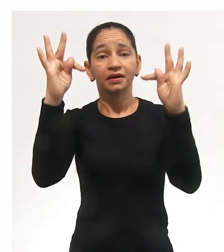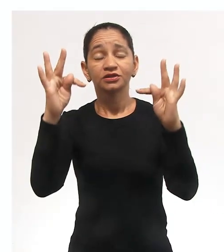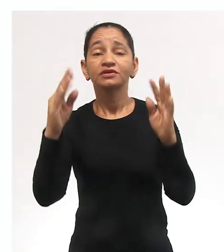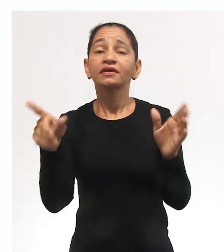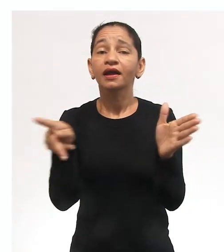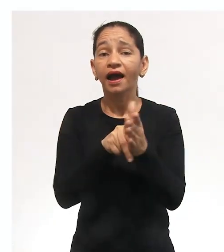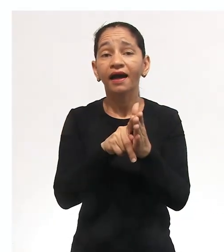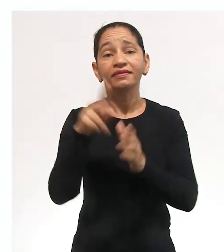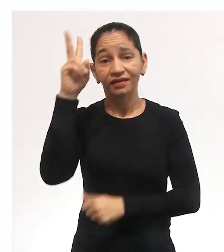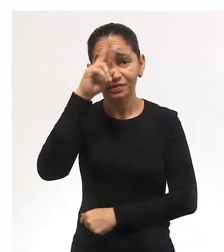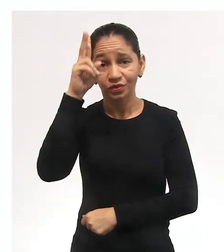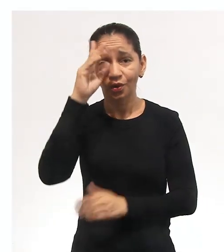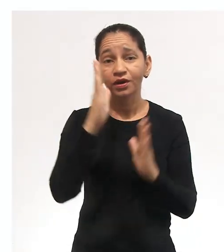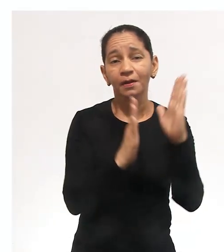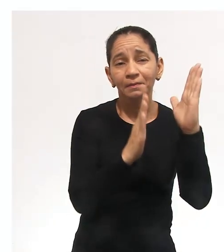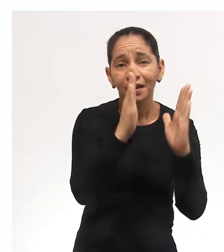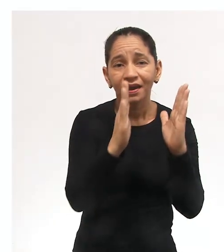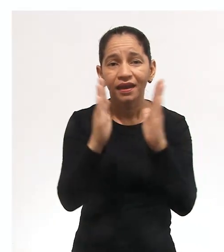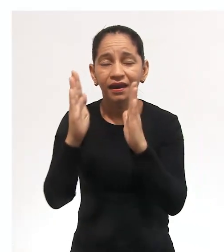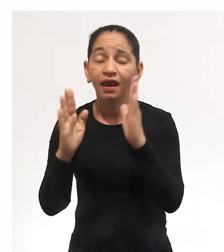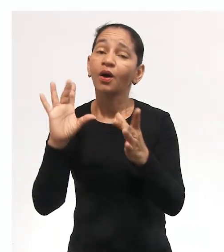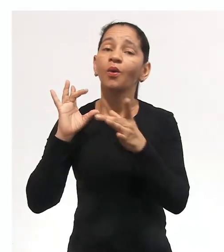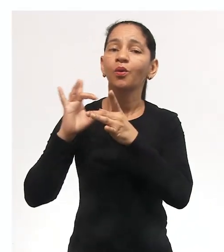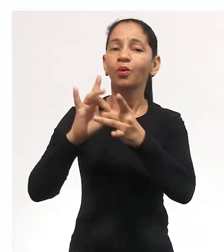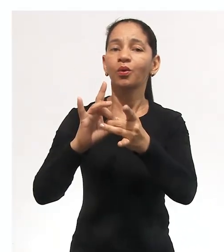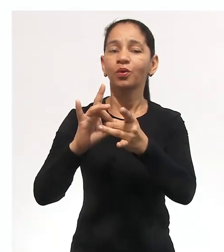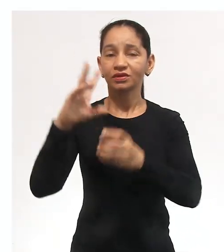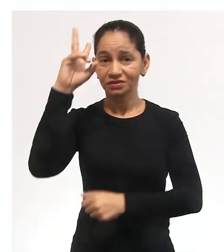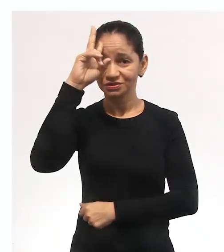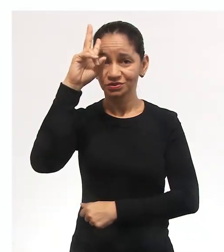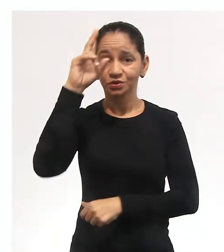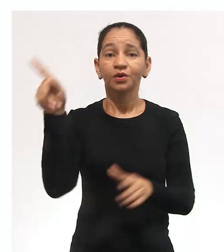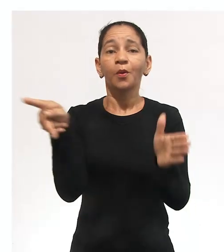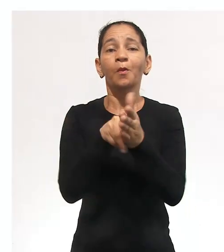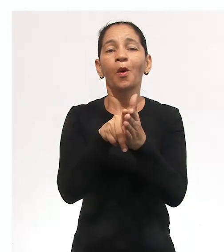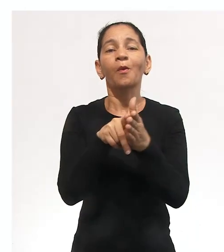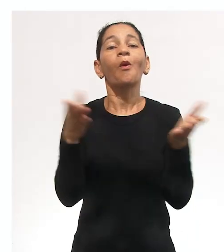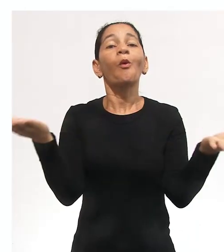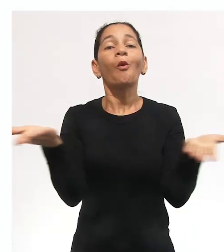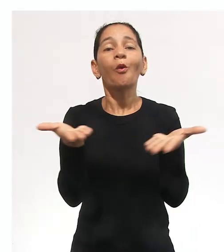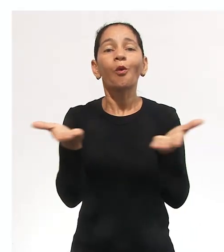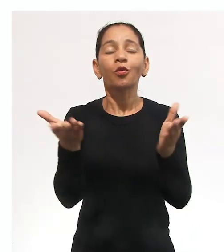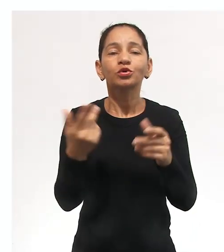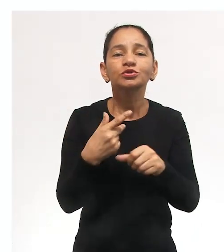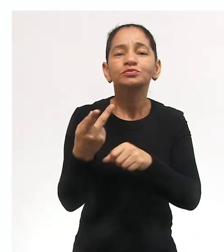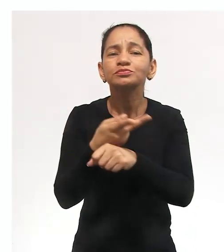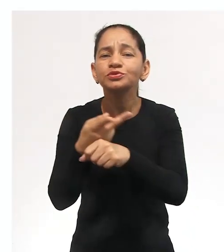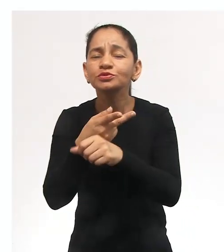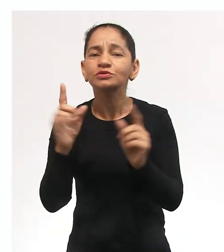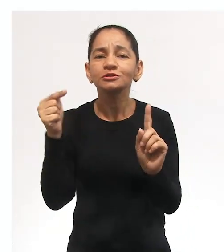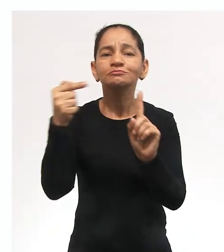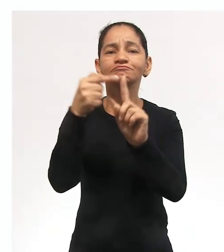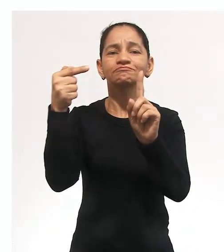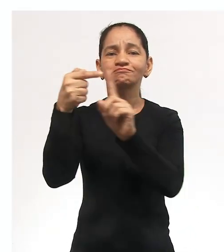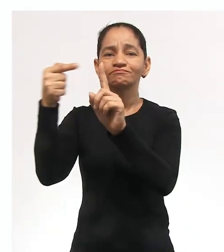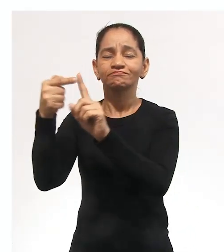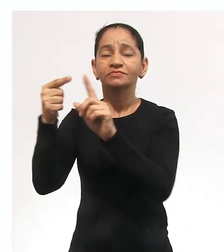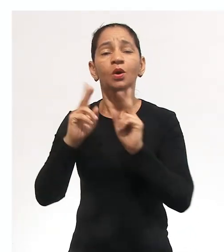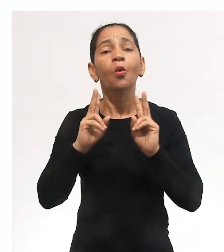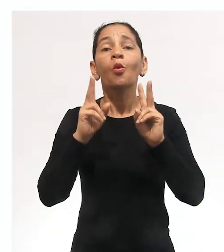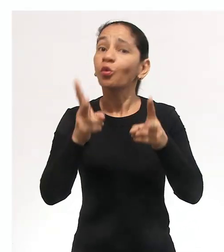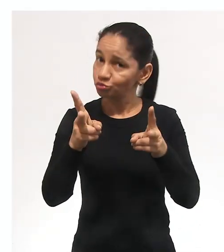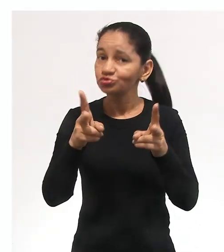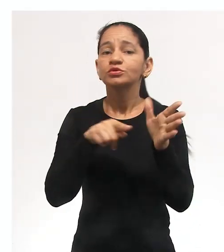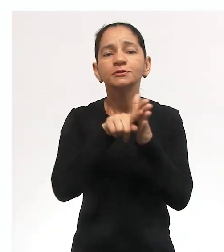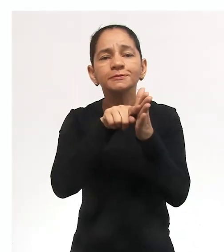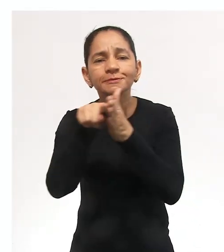O contexto histórico é que vai determinar. E desafios atuais, a busca por métodos eficazes continua,